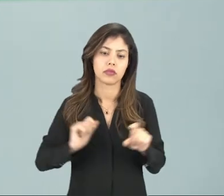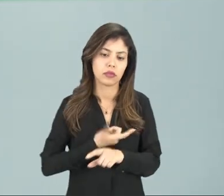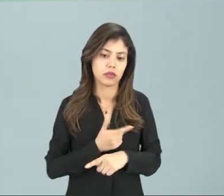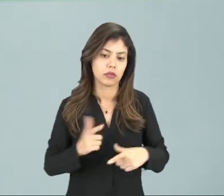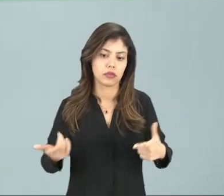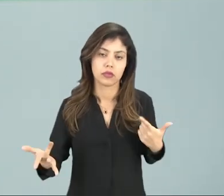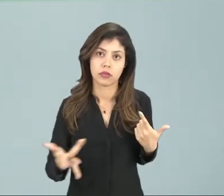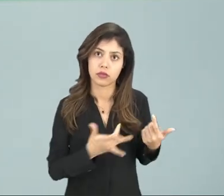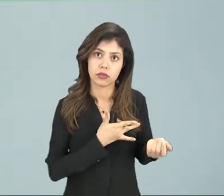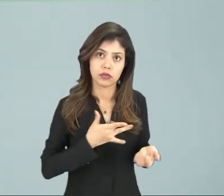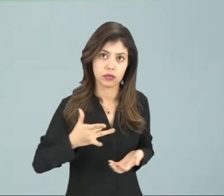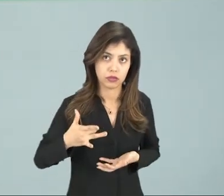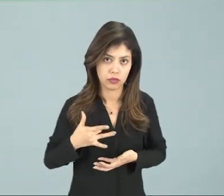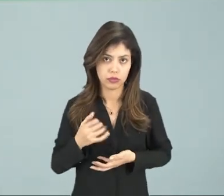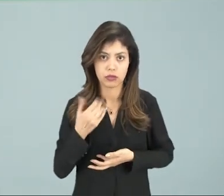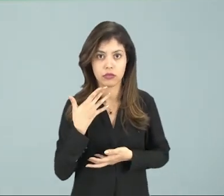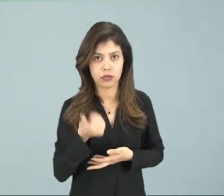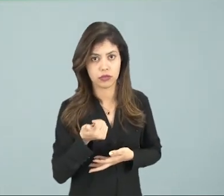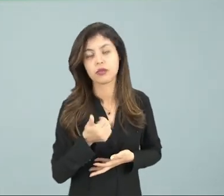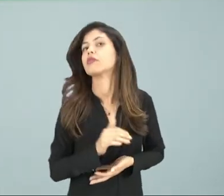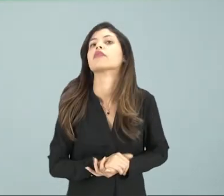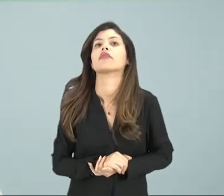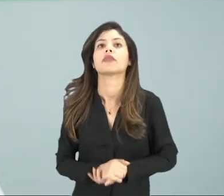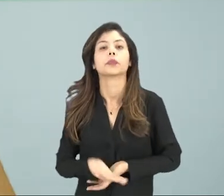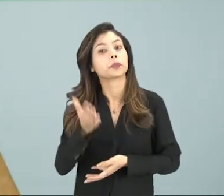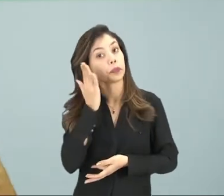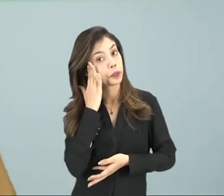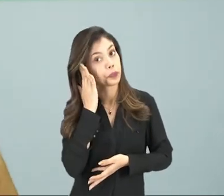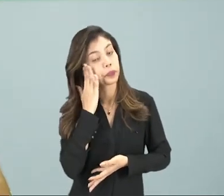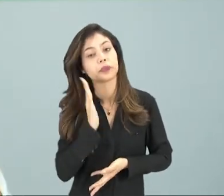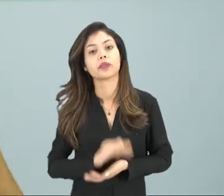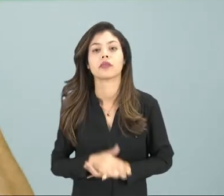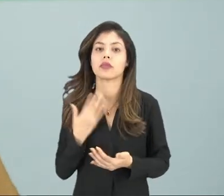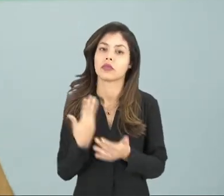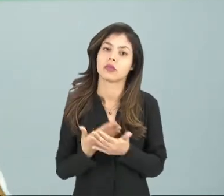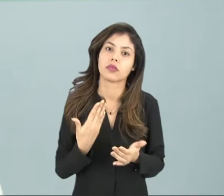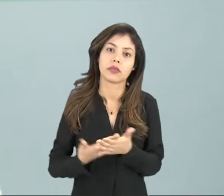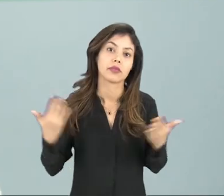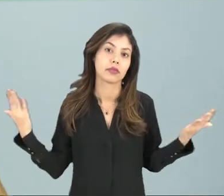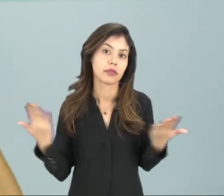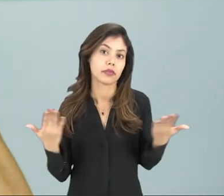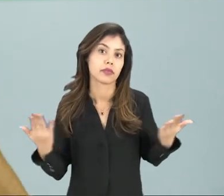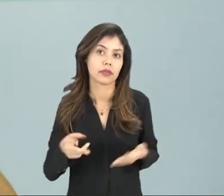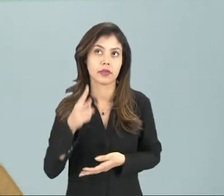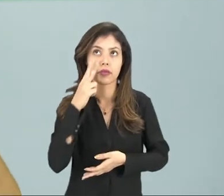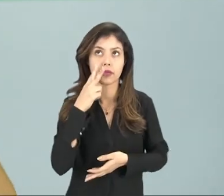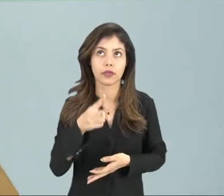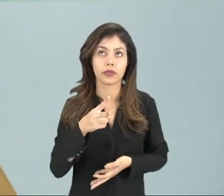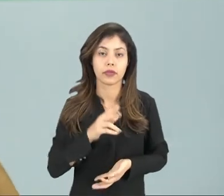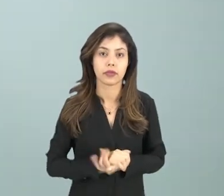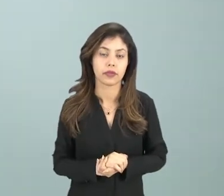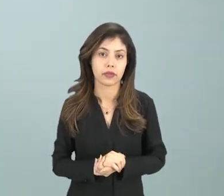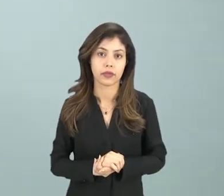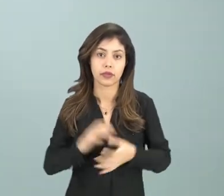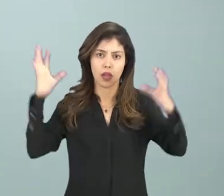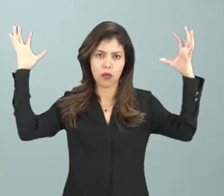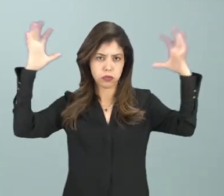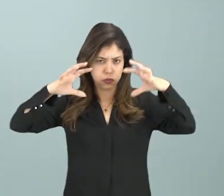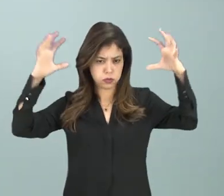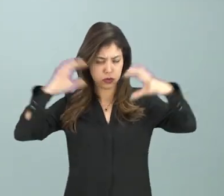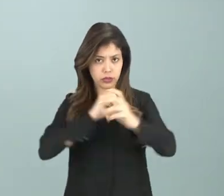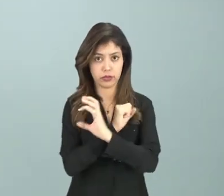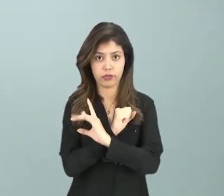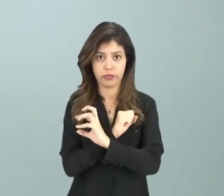efeito na saúde tranquilo não deu para entender na aula de hoje nós vimos ó chuva